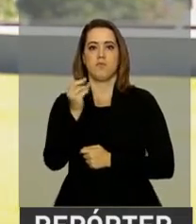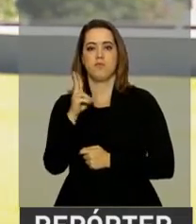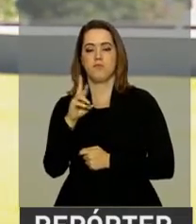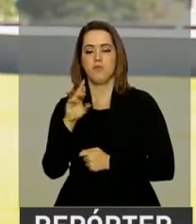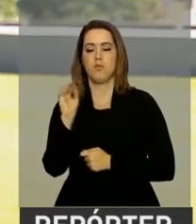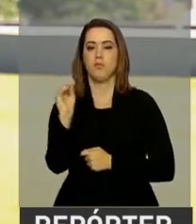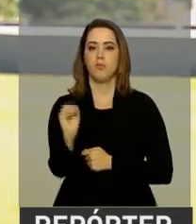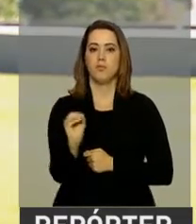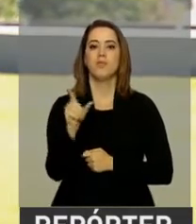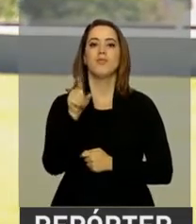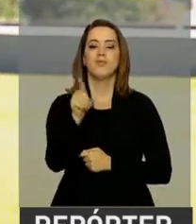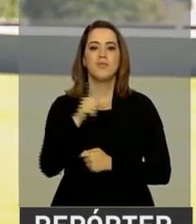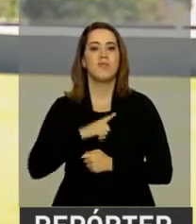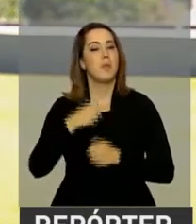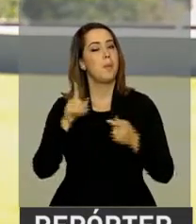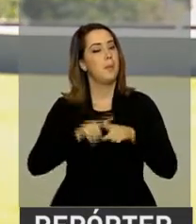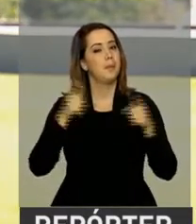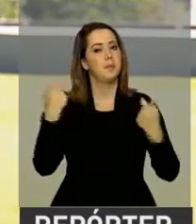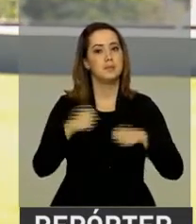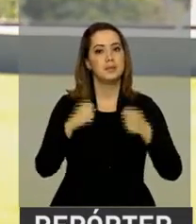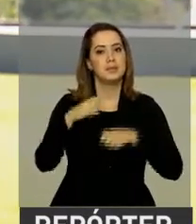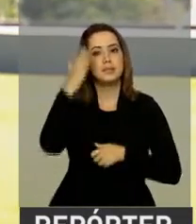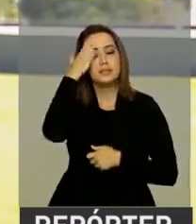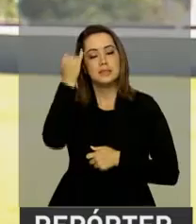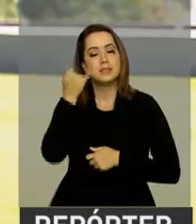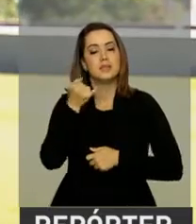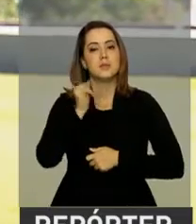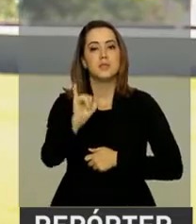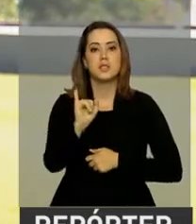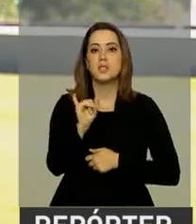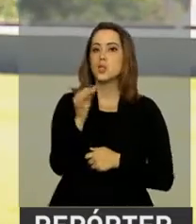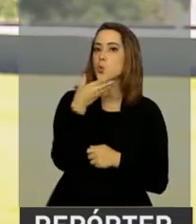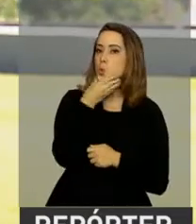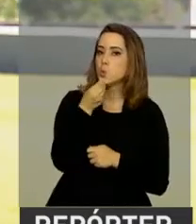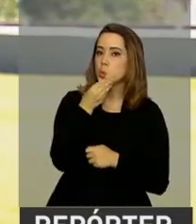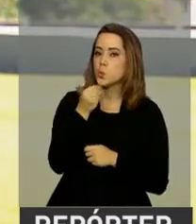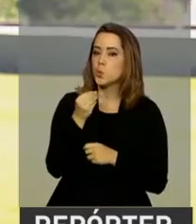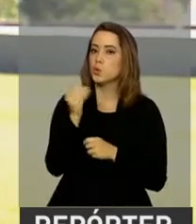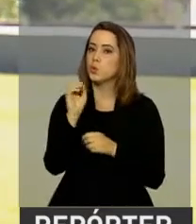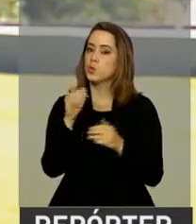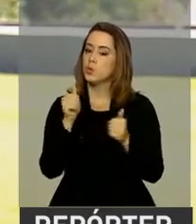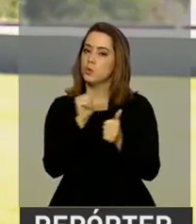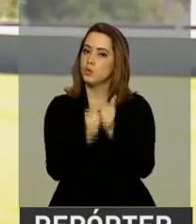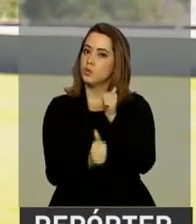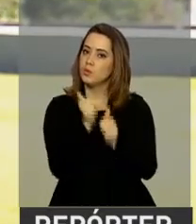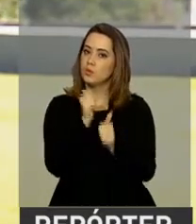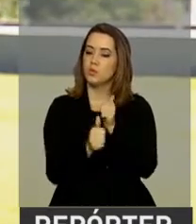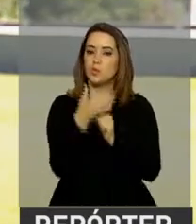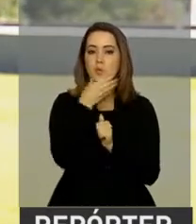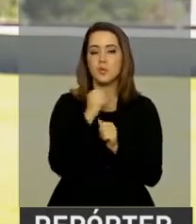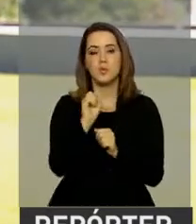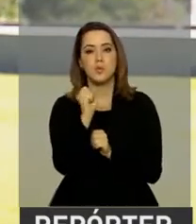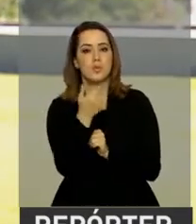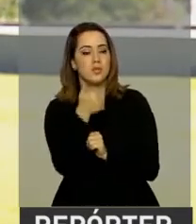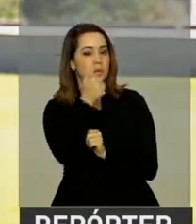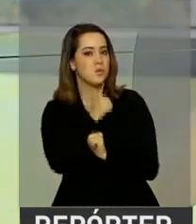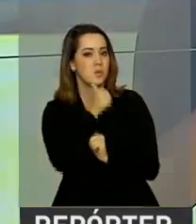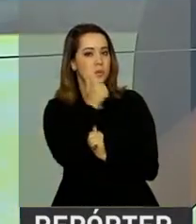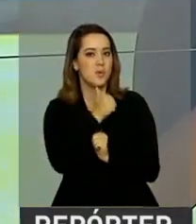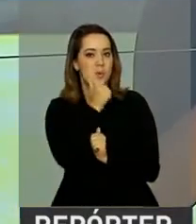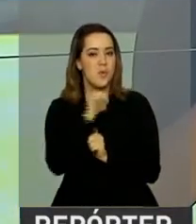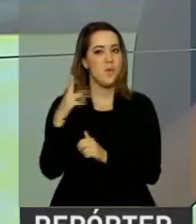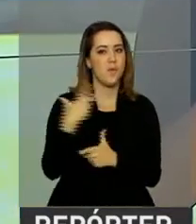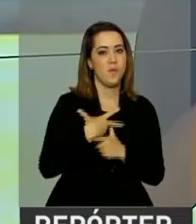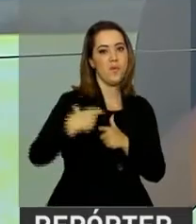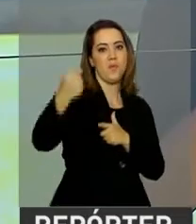quem vai levar esse ouro vai ser os meninos ou as meninas que venceram ontem contra a China de 3 a 0. Leandro? Obrigado,